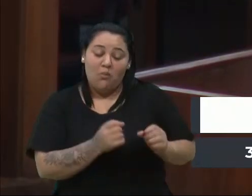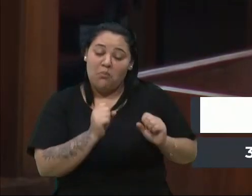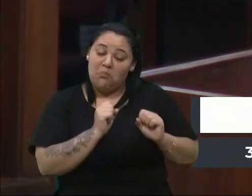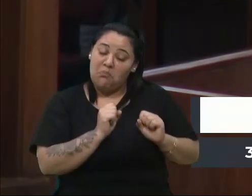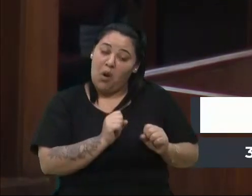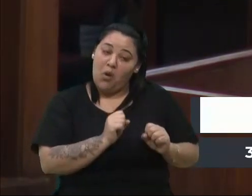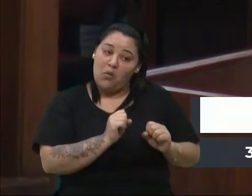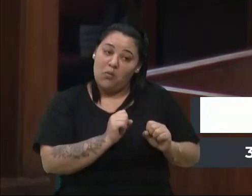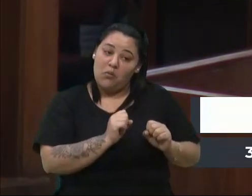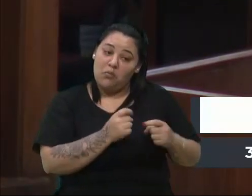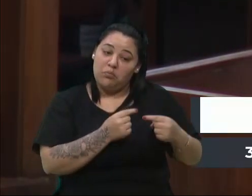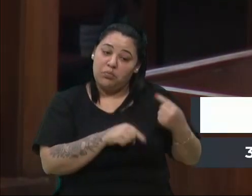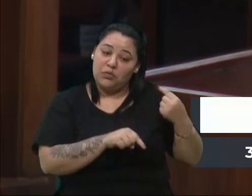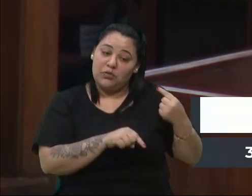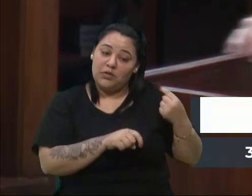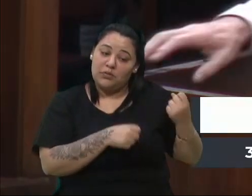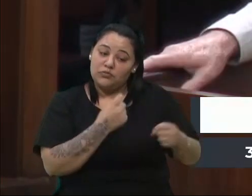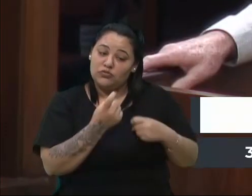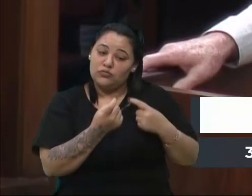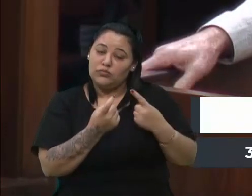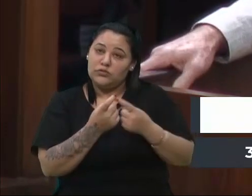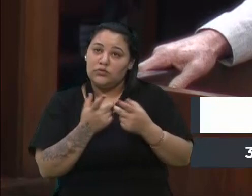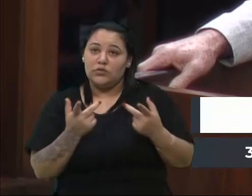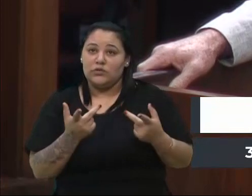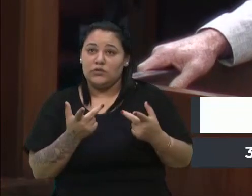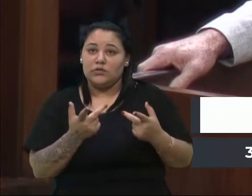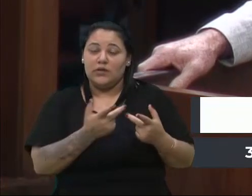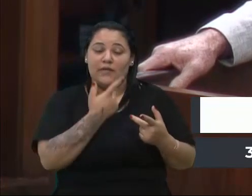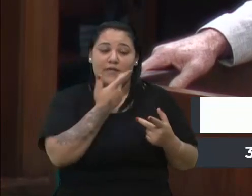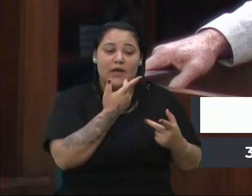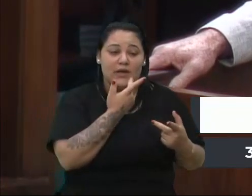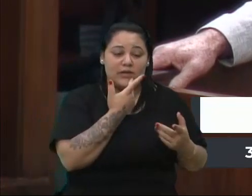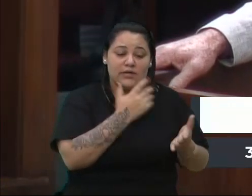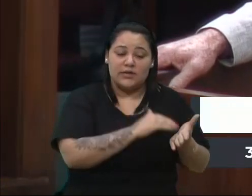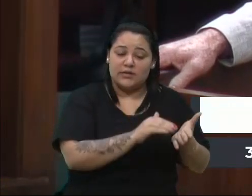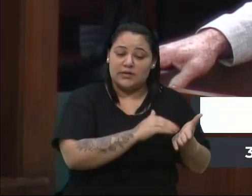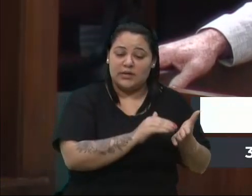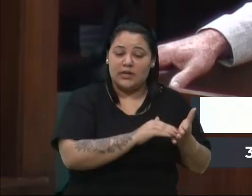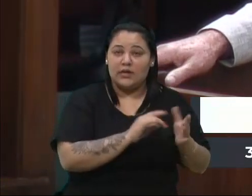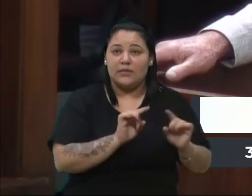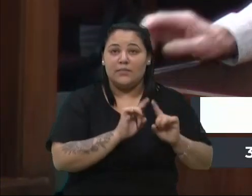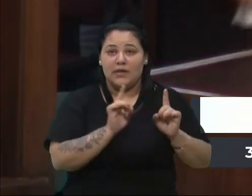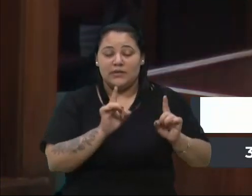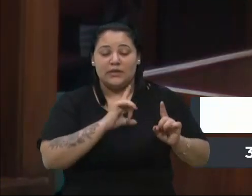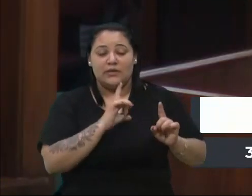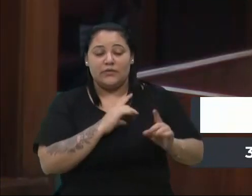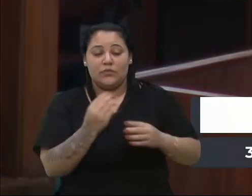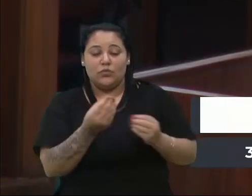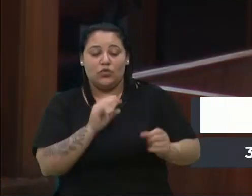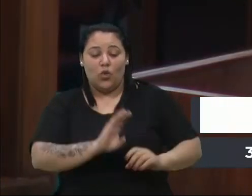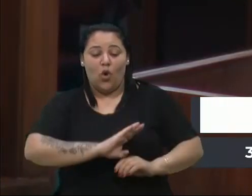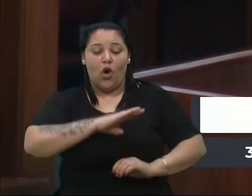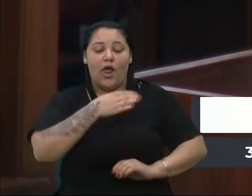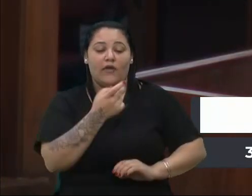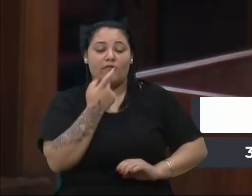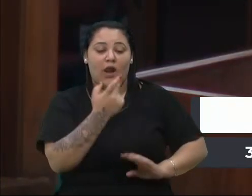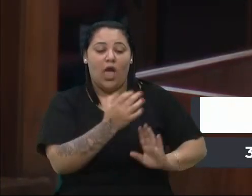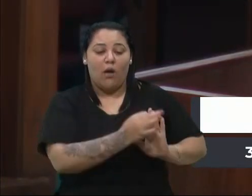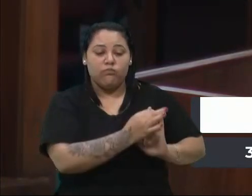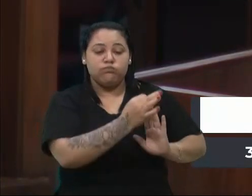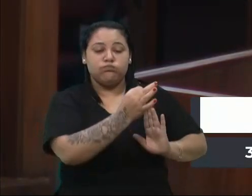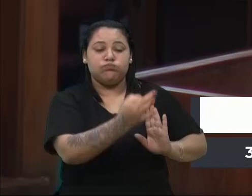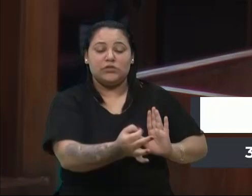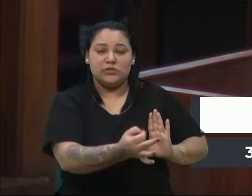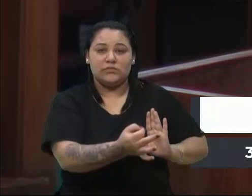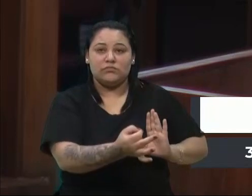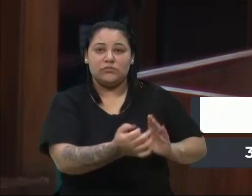de algum ponto da fala da secretária, mas ela foi corajosa em se posicionar e se colocar à